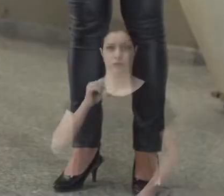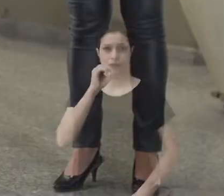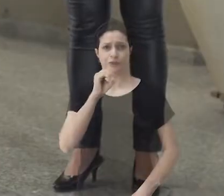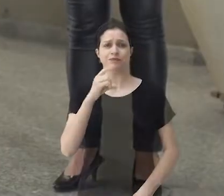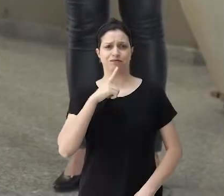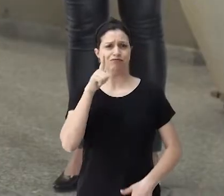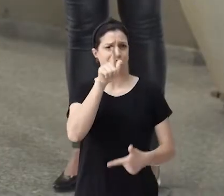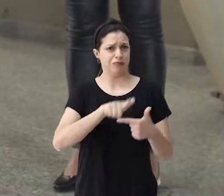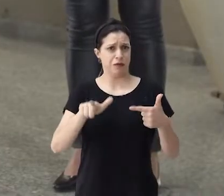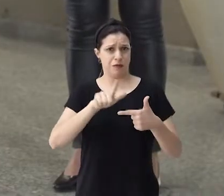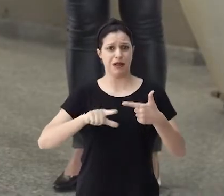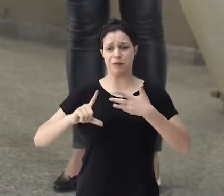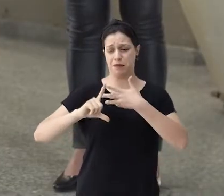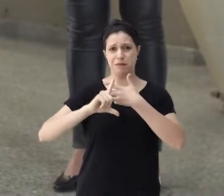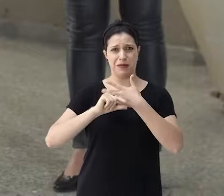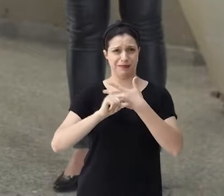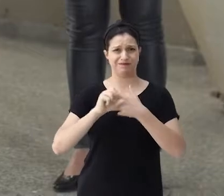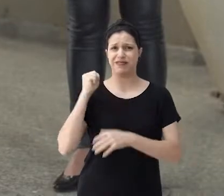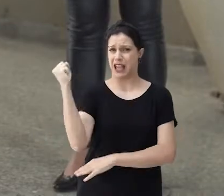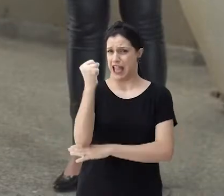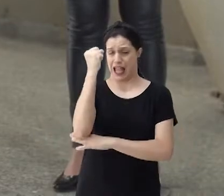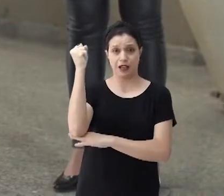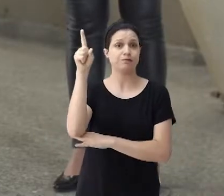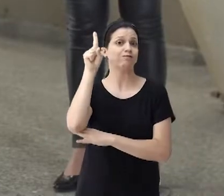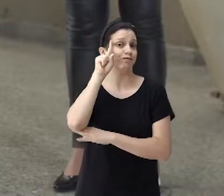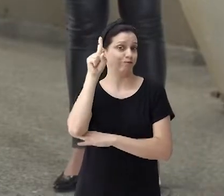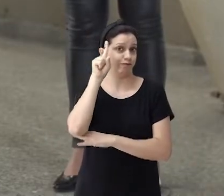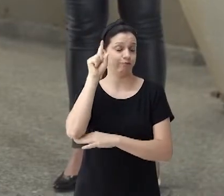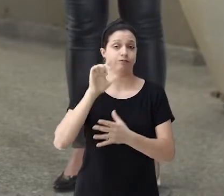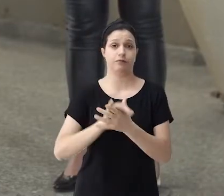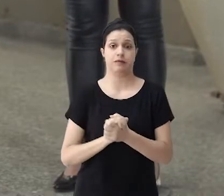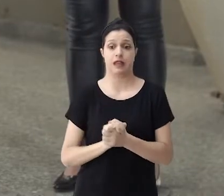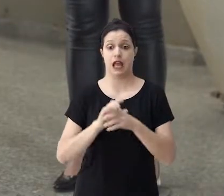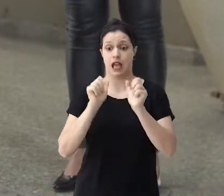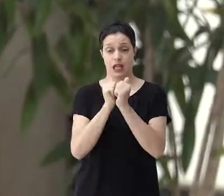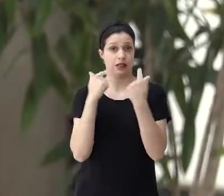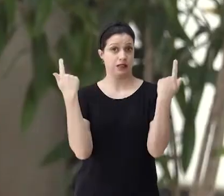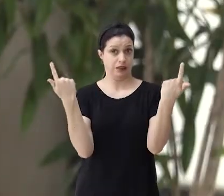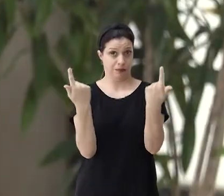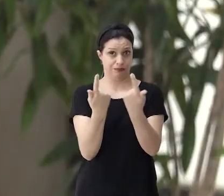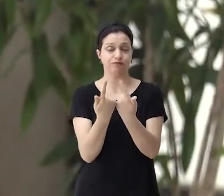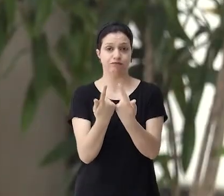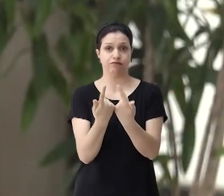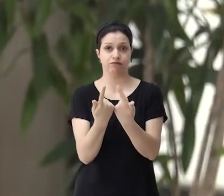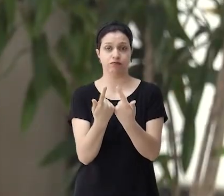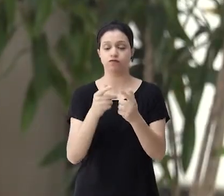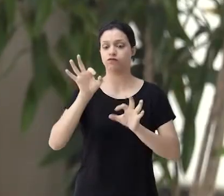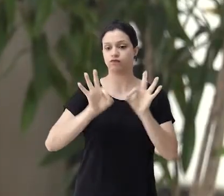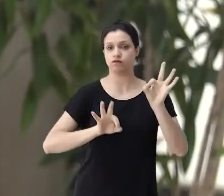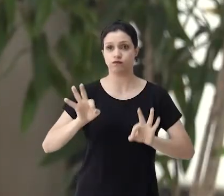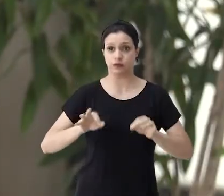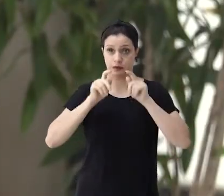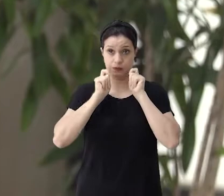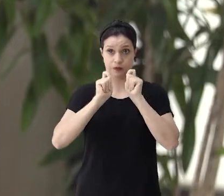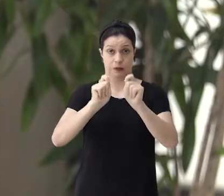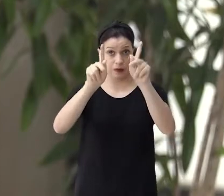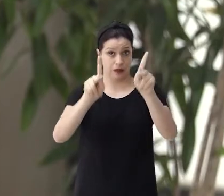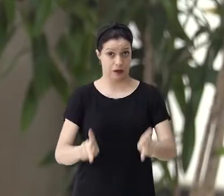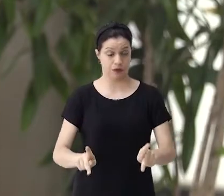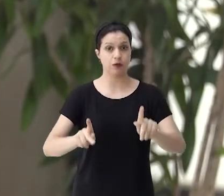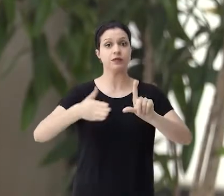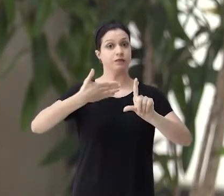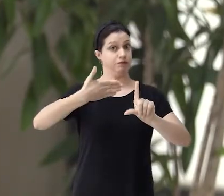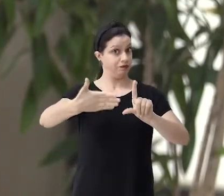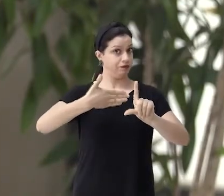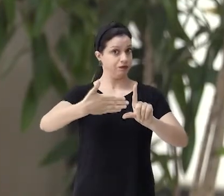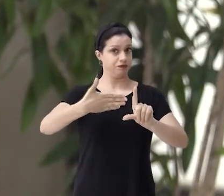Em outubro, a situação no Pantanal só se agravava dia após dia. A Assembleia Legislativa promoveu